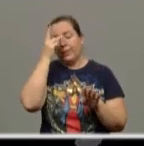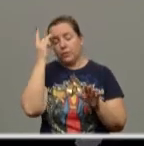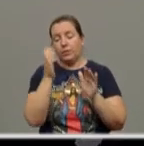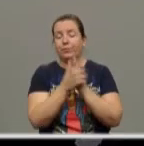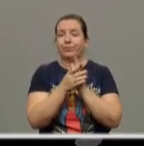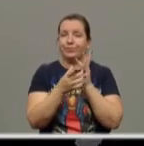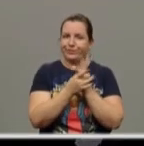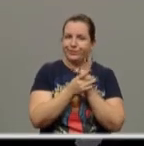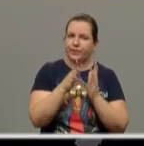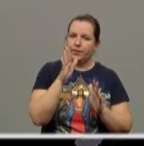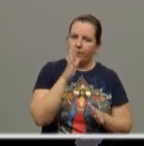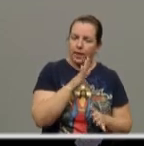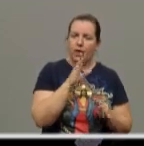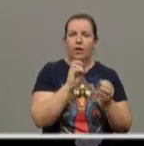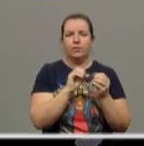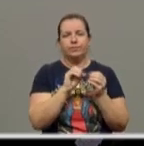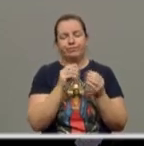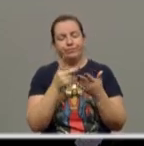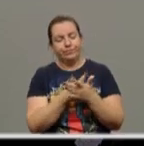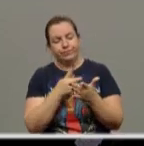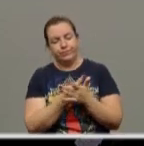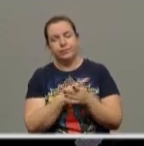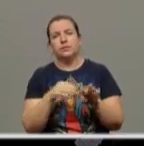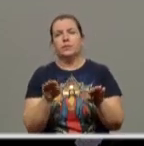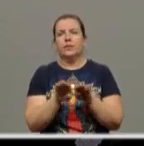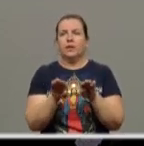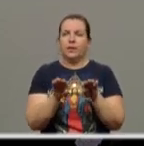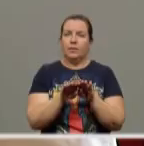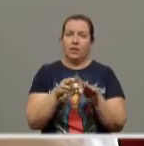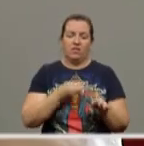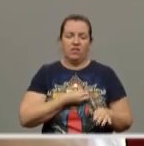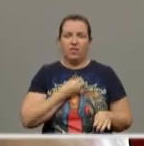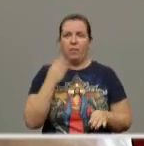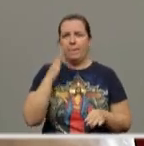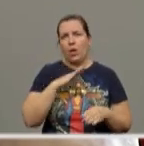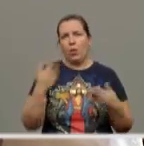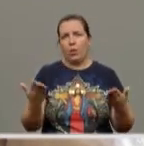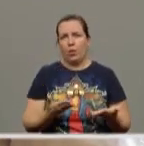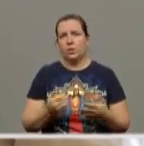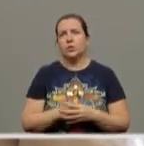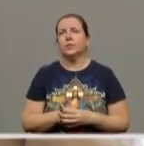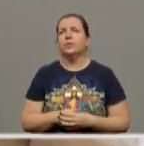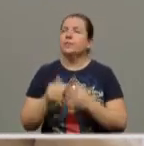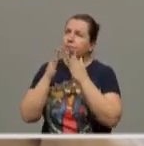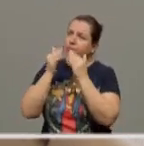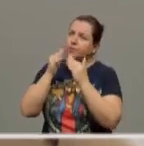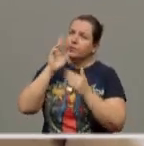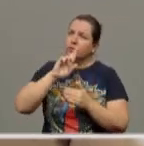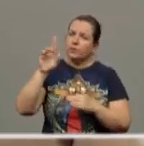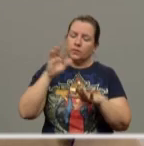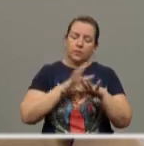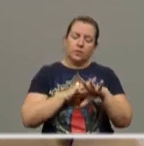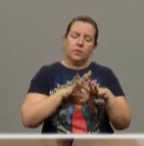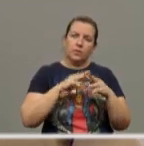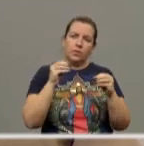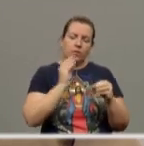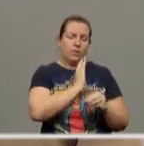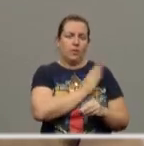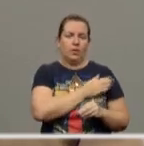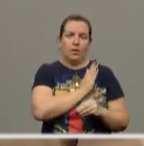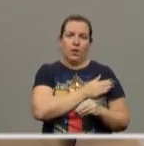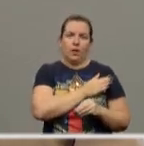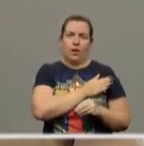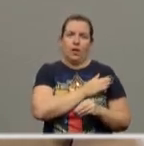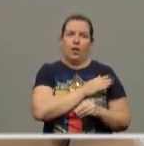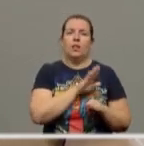casou mal, aquele e aquela também que vive mal hoje, né, pedindo ao Senhor para que cure esses corações, e